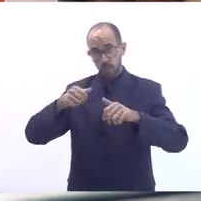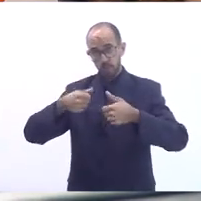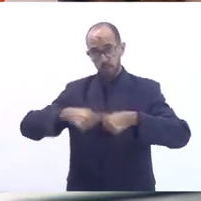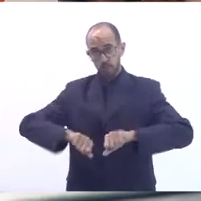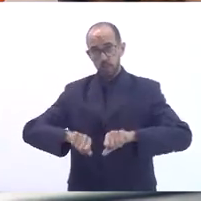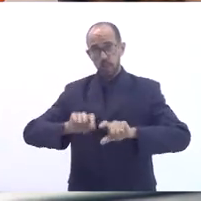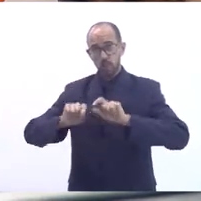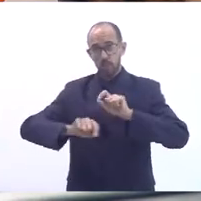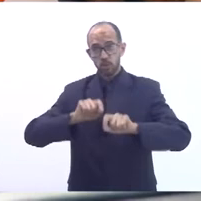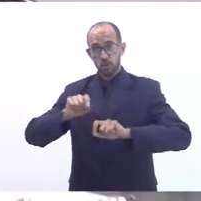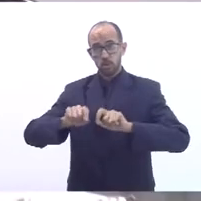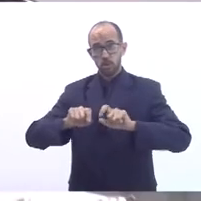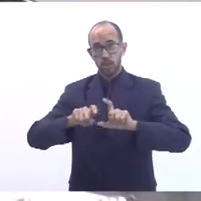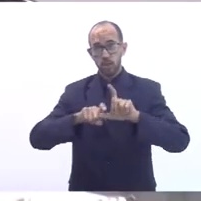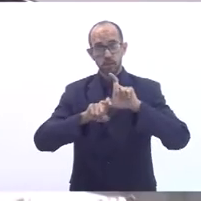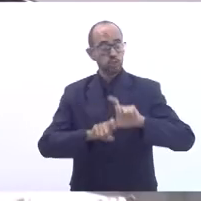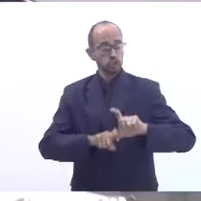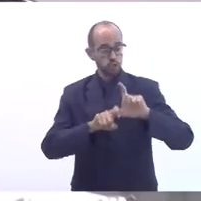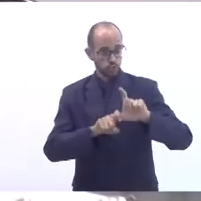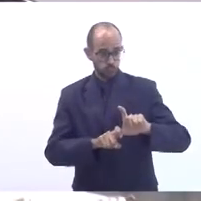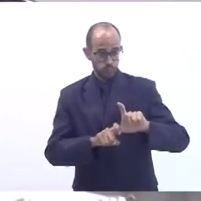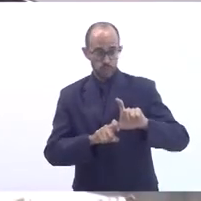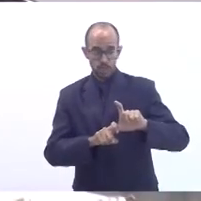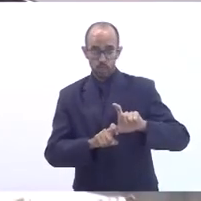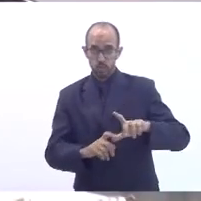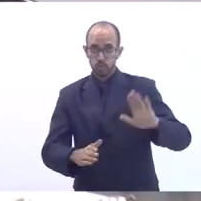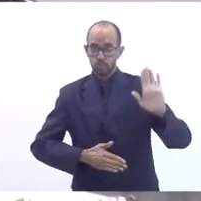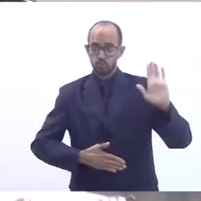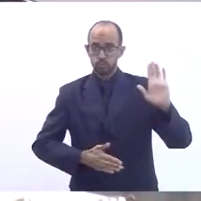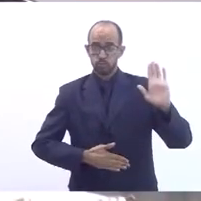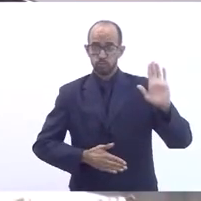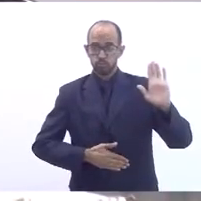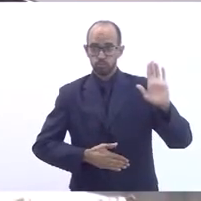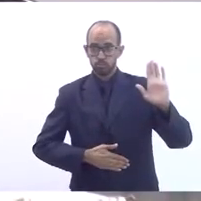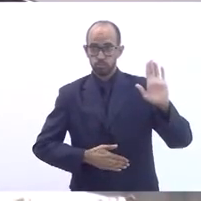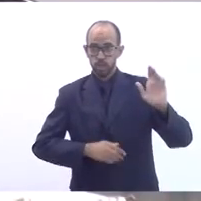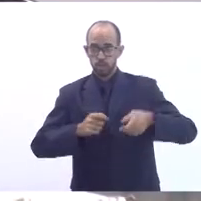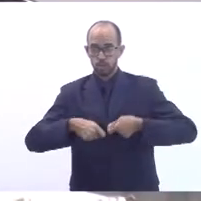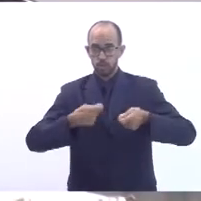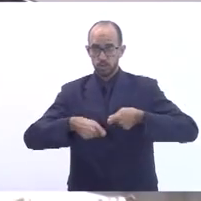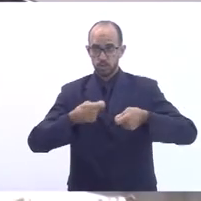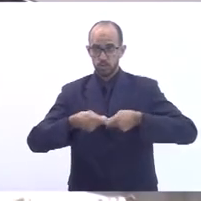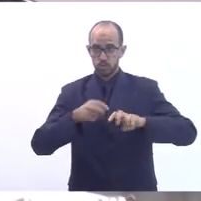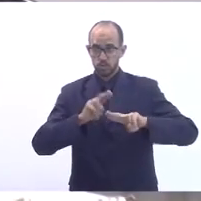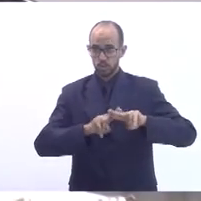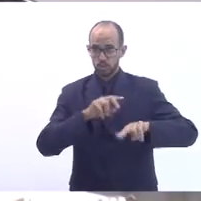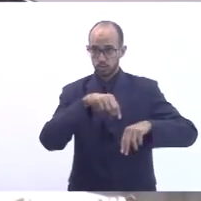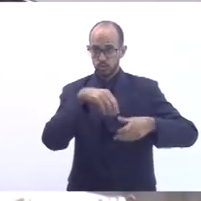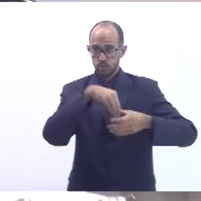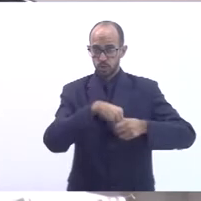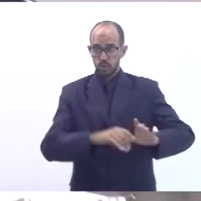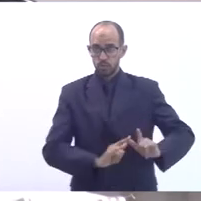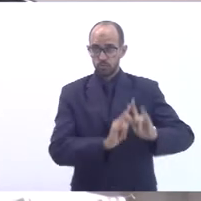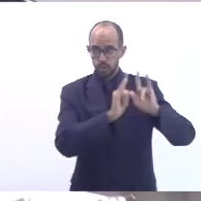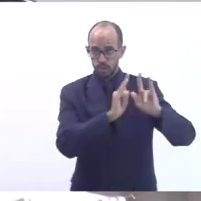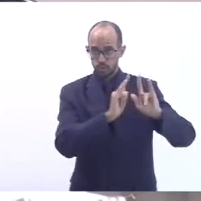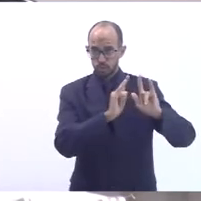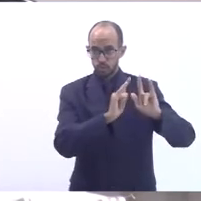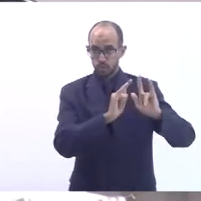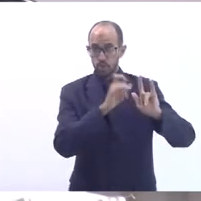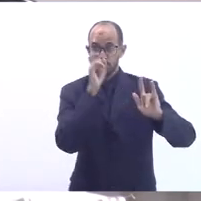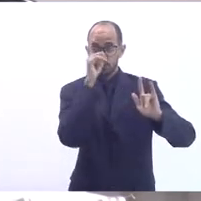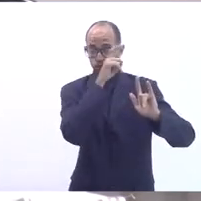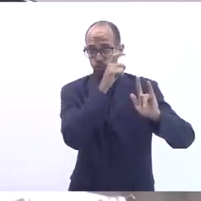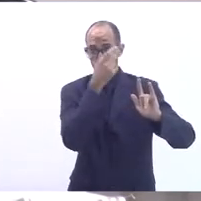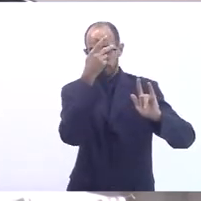das gangues que domina os presídios na que realmente a última coisa que acontece nos presídios é alguém sair melhor